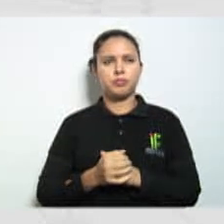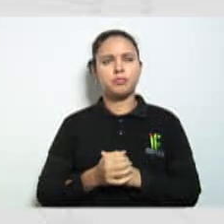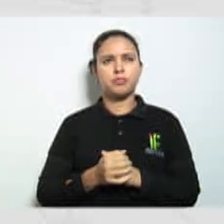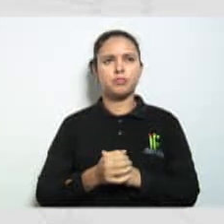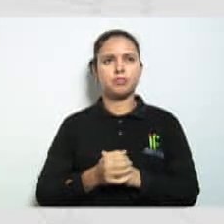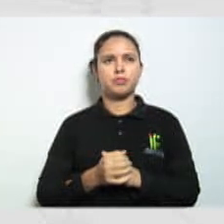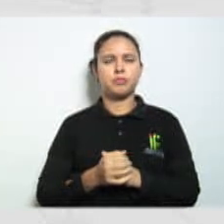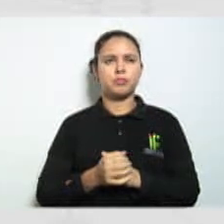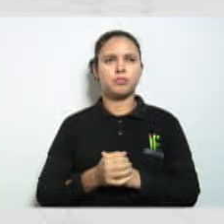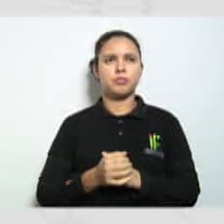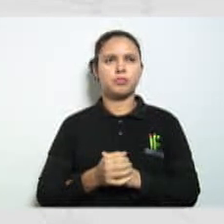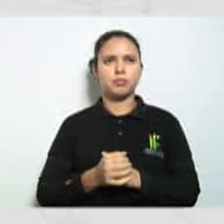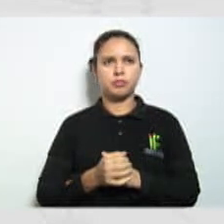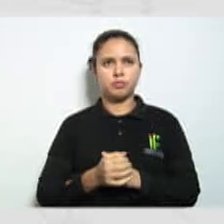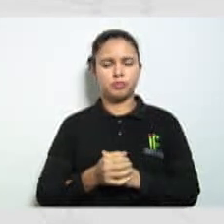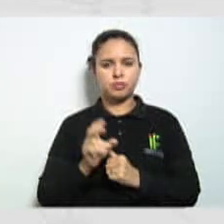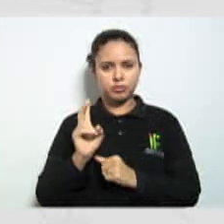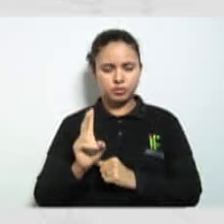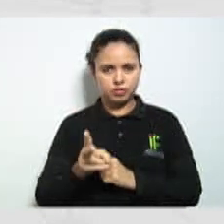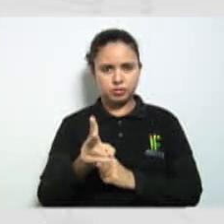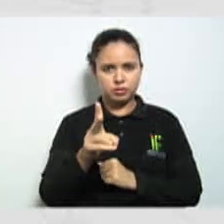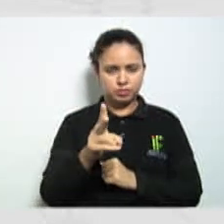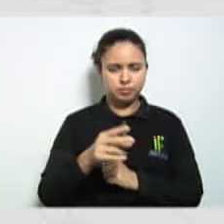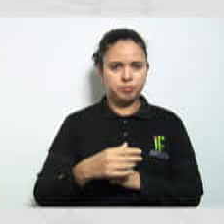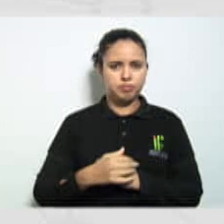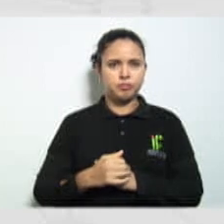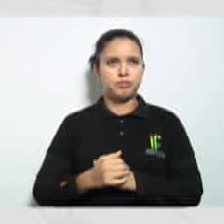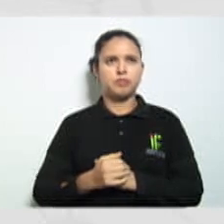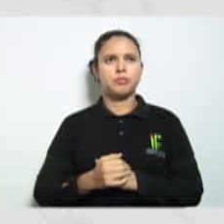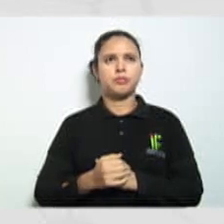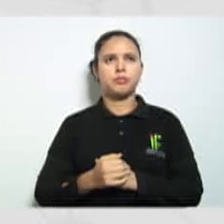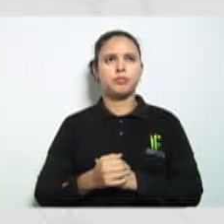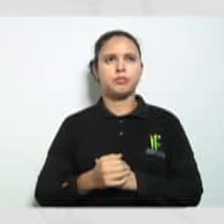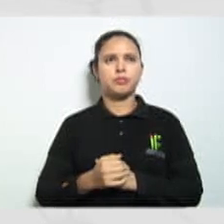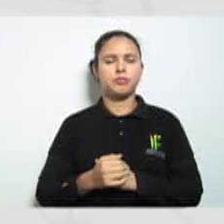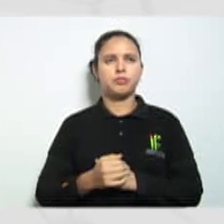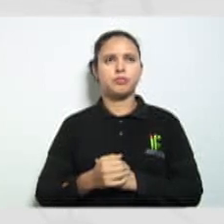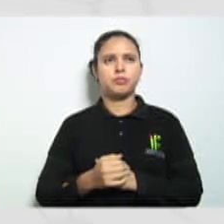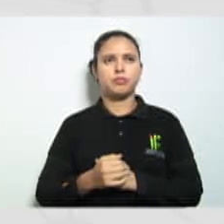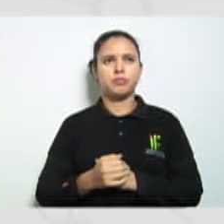ativo. Continuando aqui no slide.